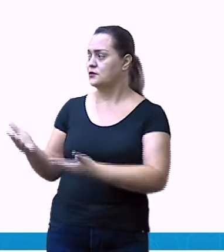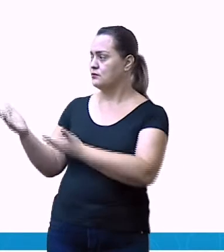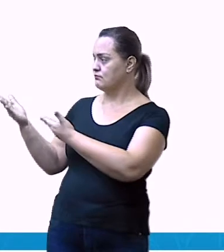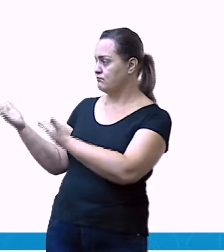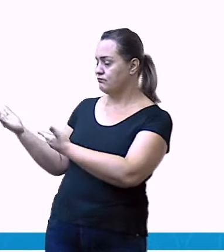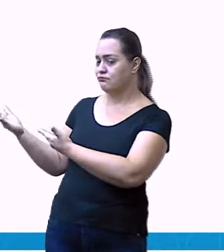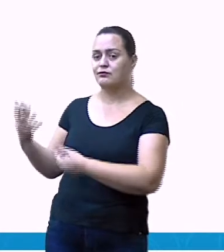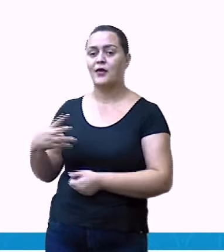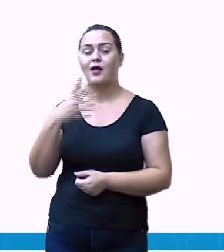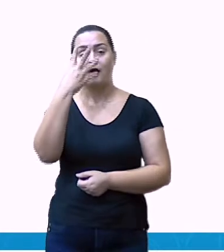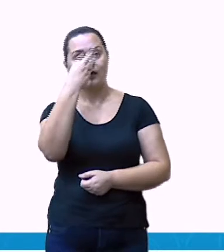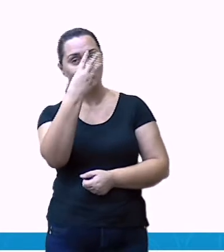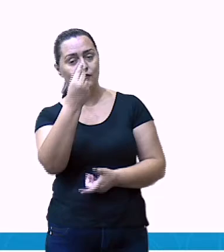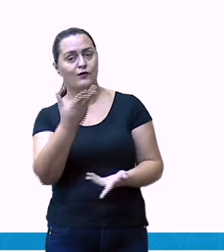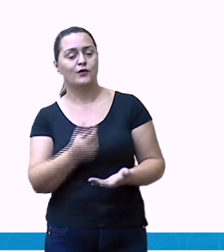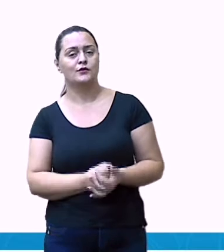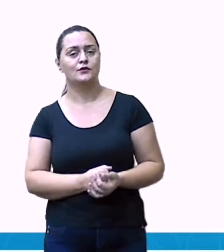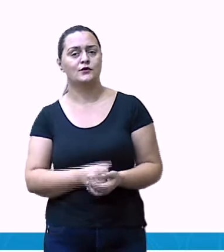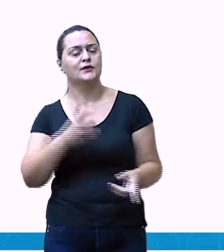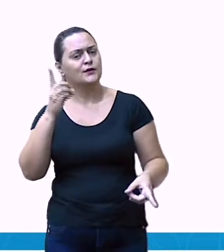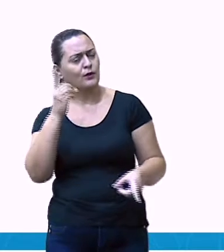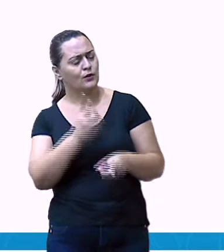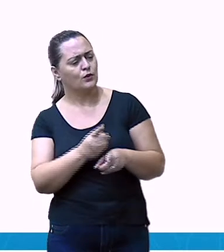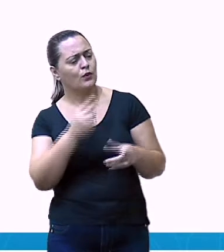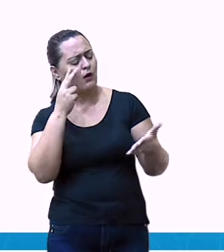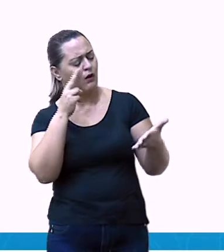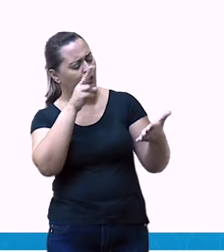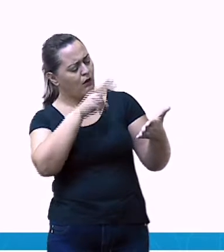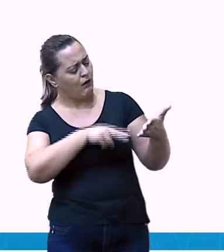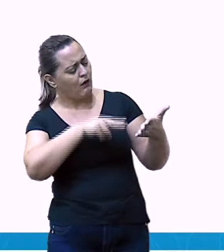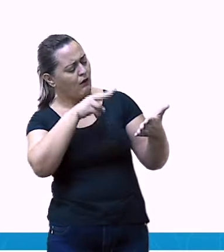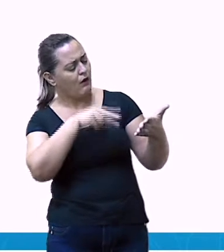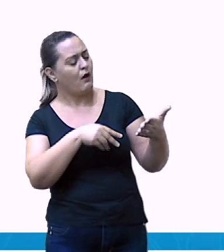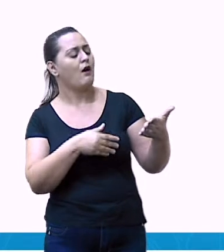há muito tempo e que foi encontrado.